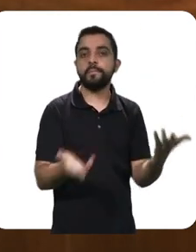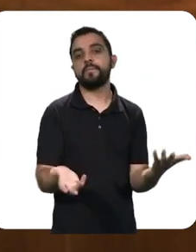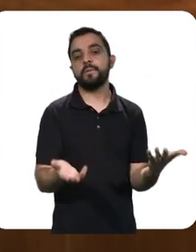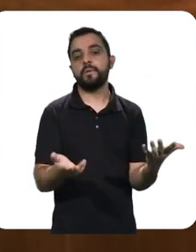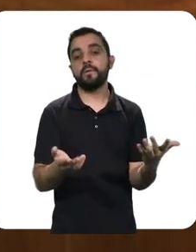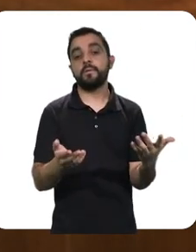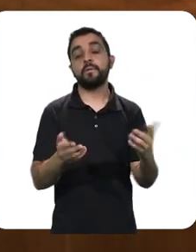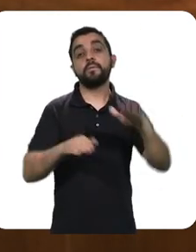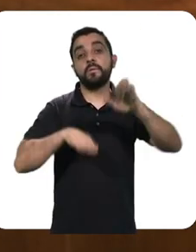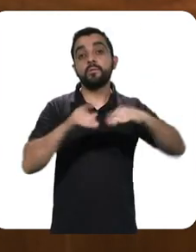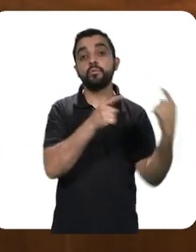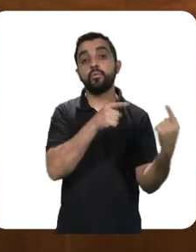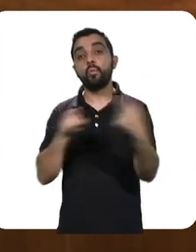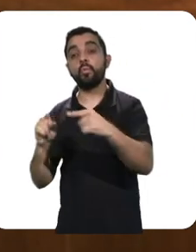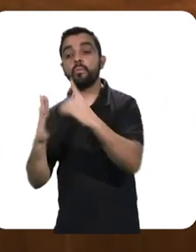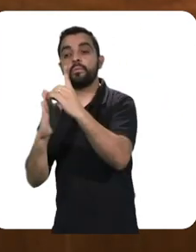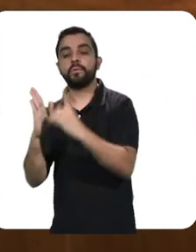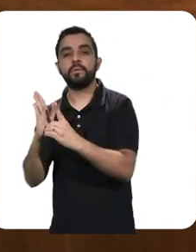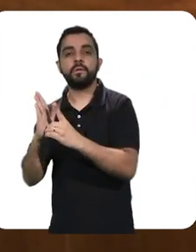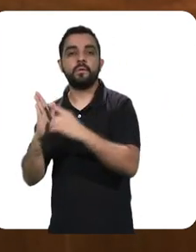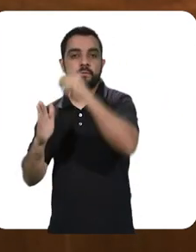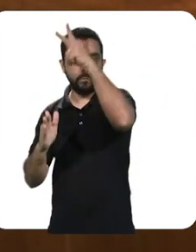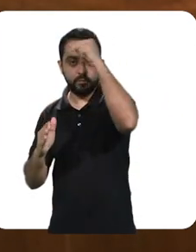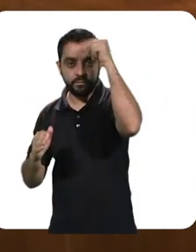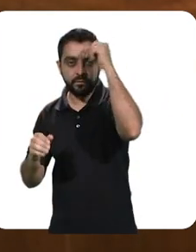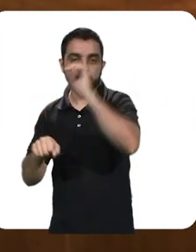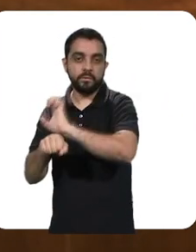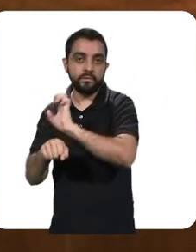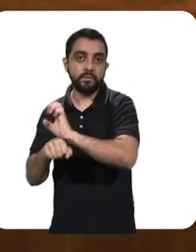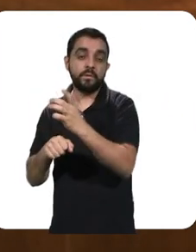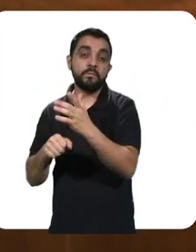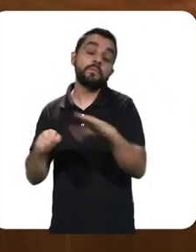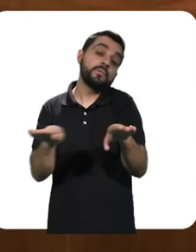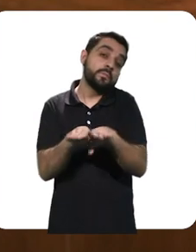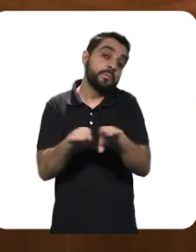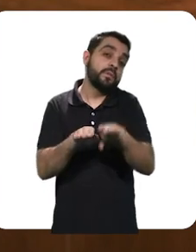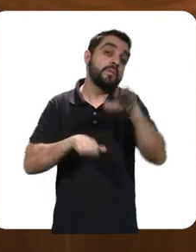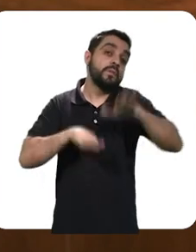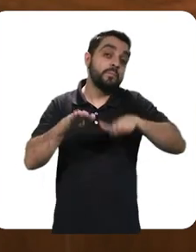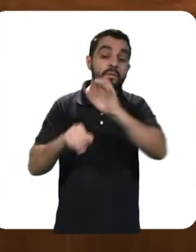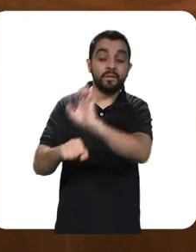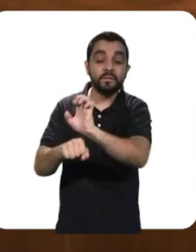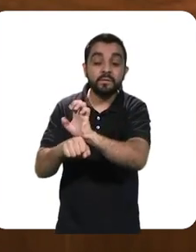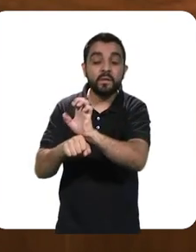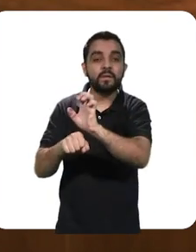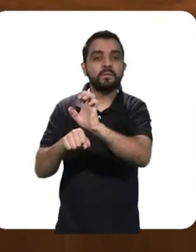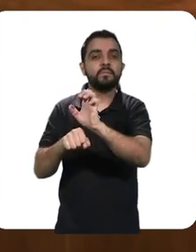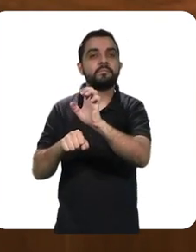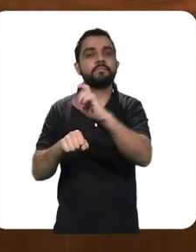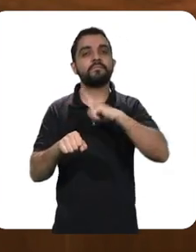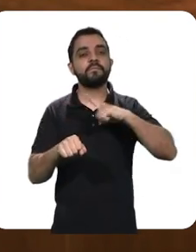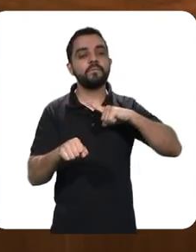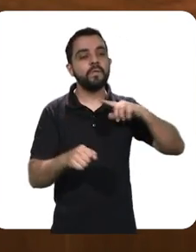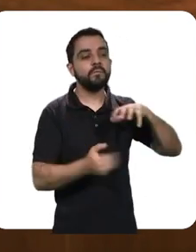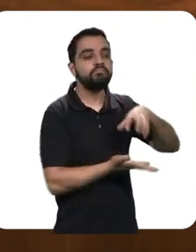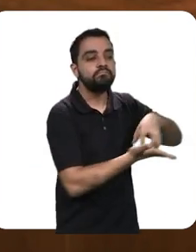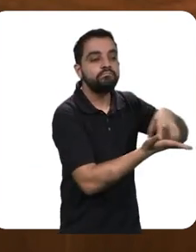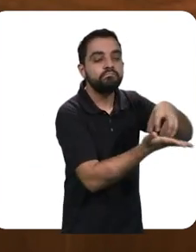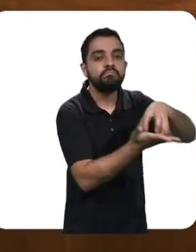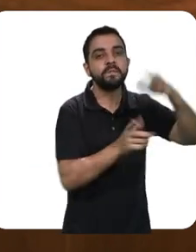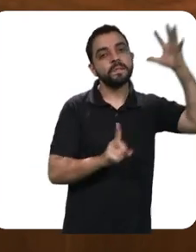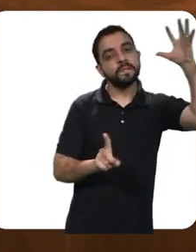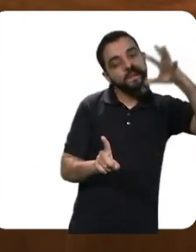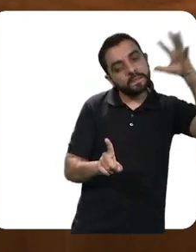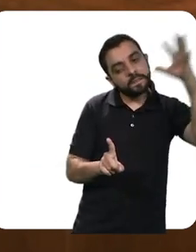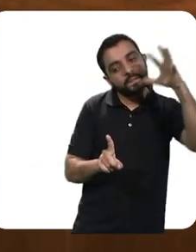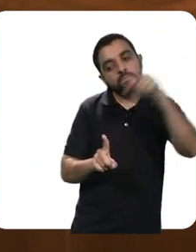até contra medidas adotadas por estados e municípios, e por fim também alguns estados e municípios que foram pressionados por